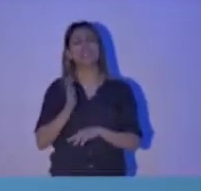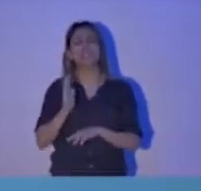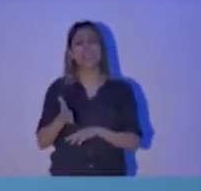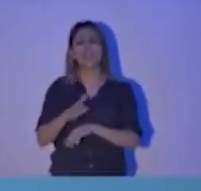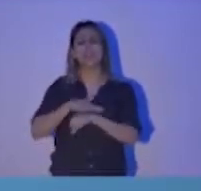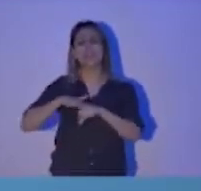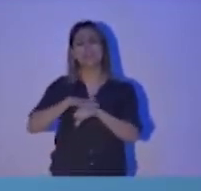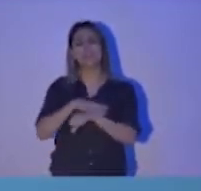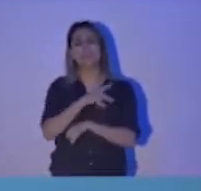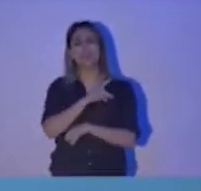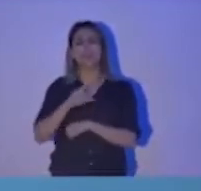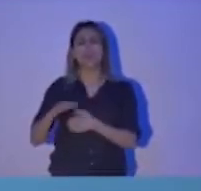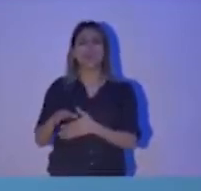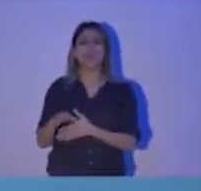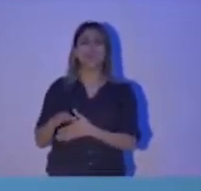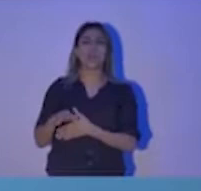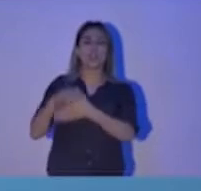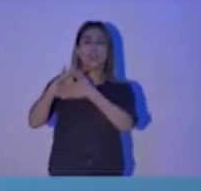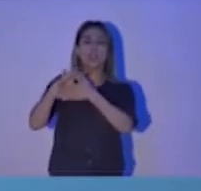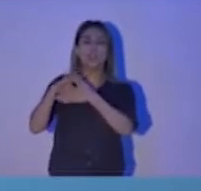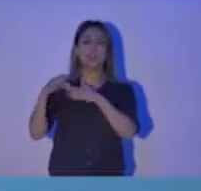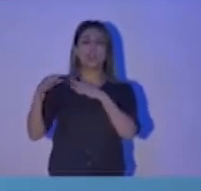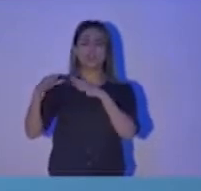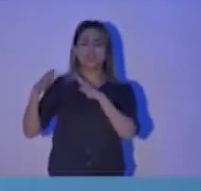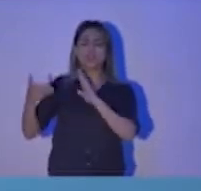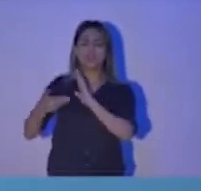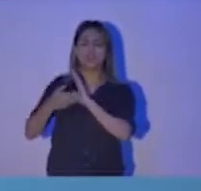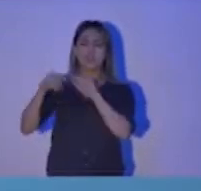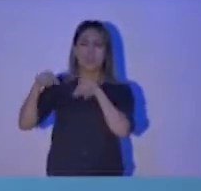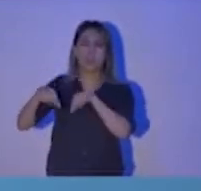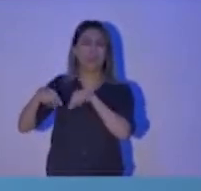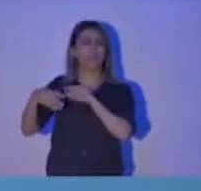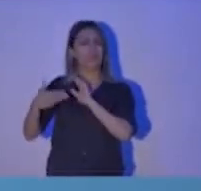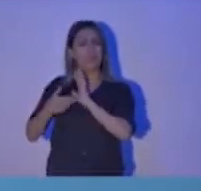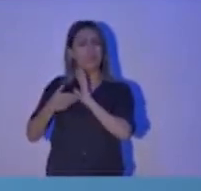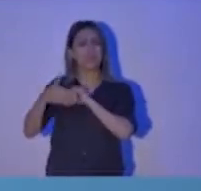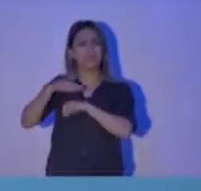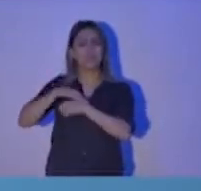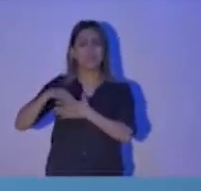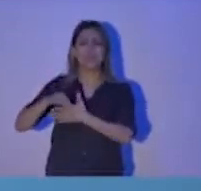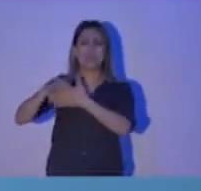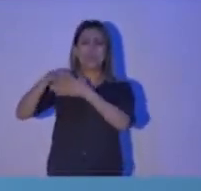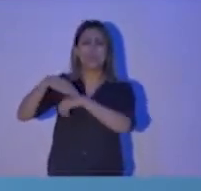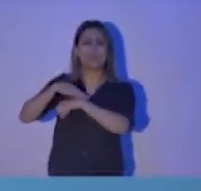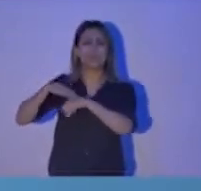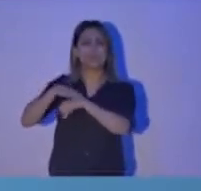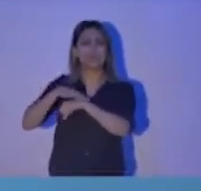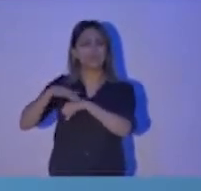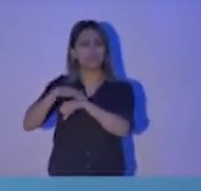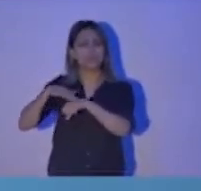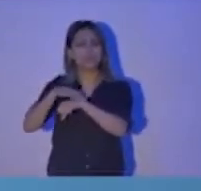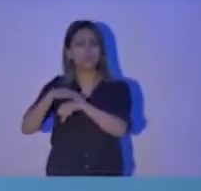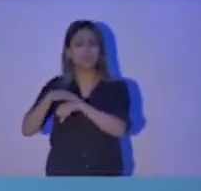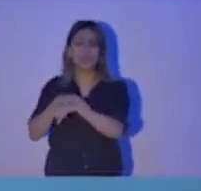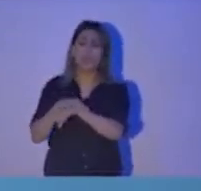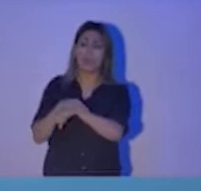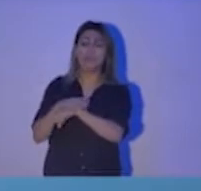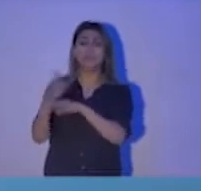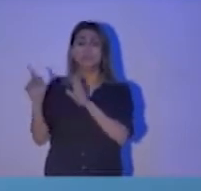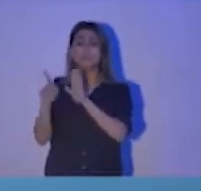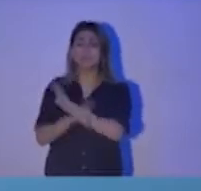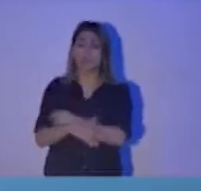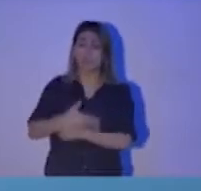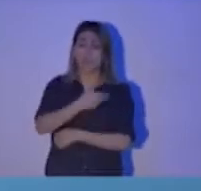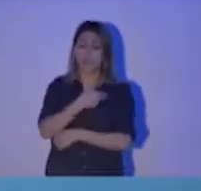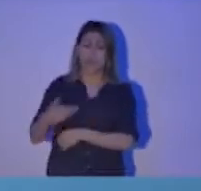no início do ano, para que a gente possa ter uma fiscalização, saber, Fundeb, qual é a realidade do governo? O que é que o governo tem, o